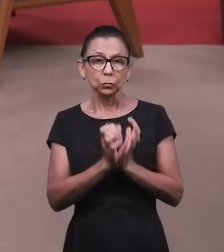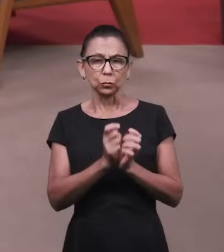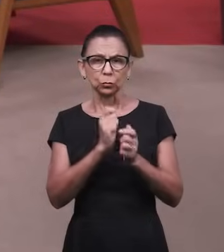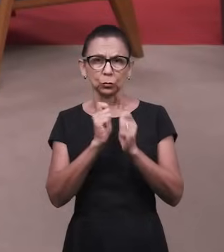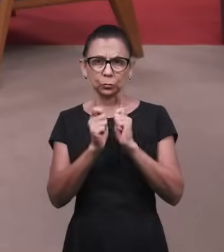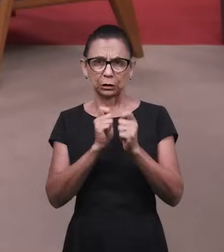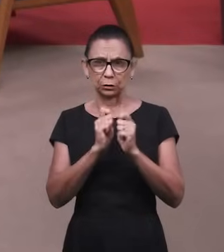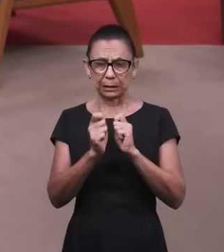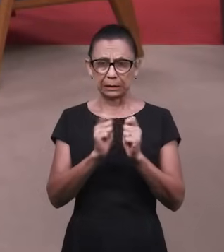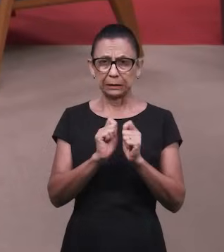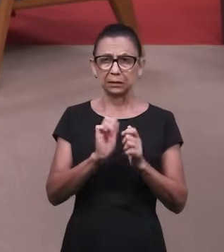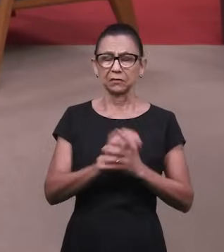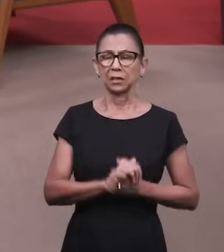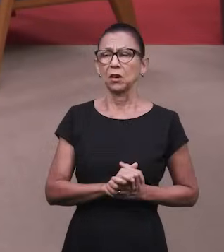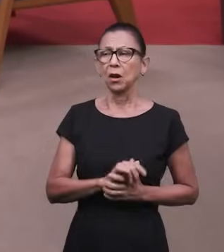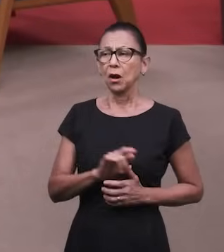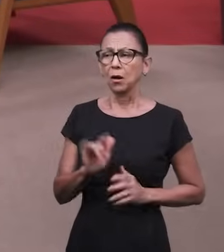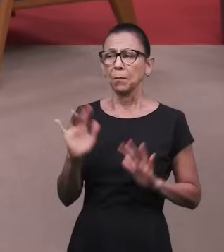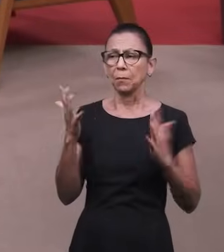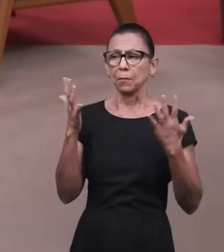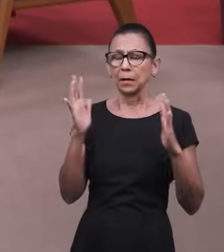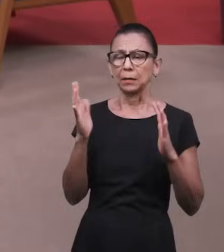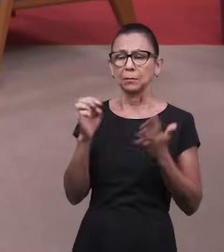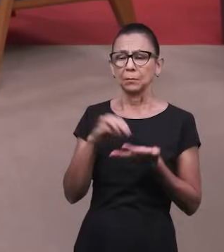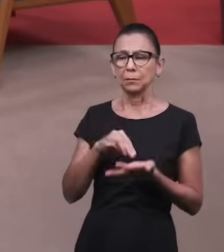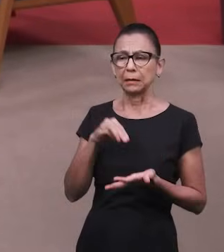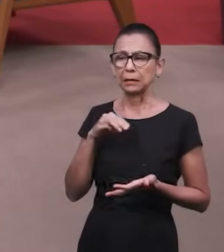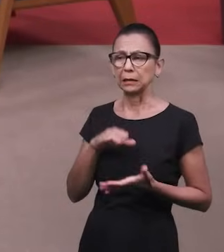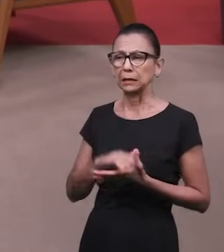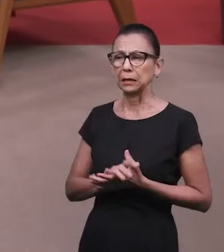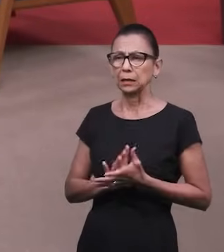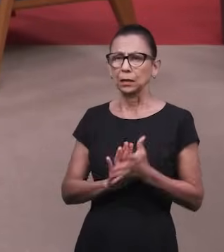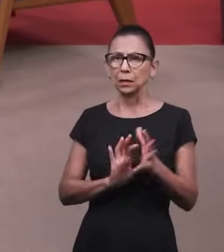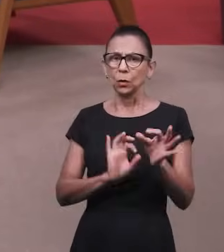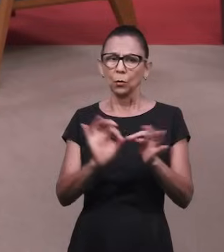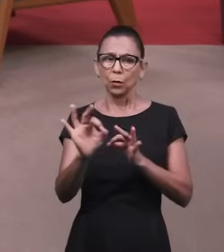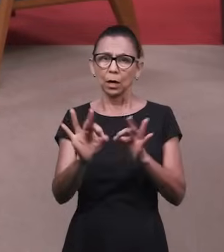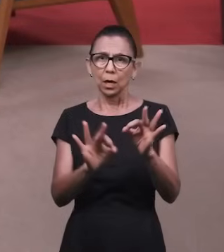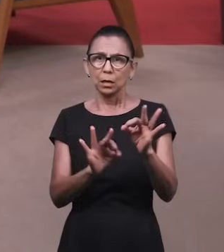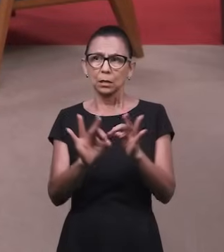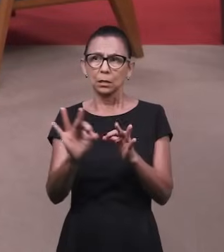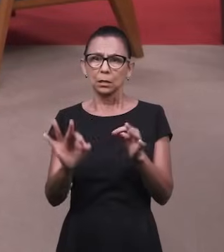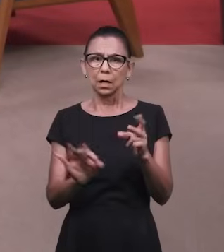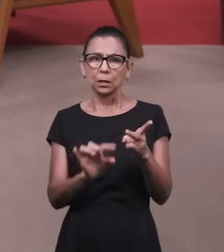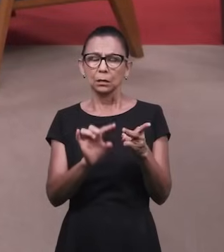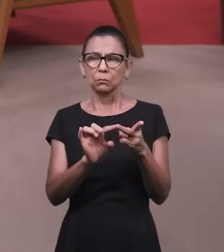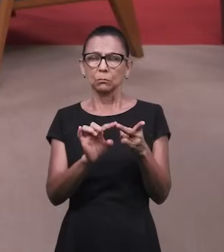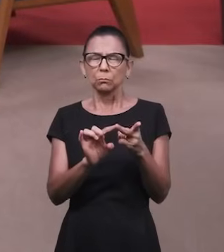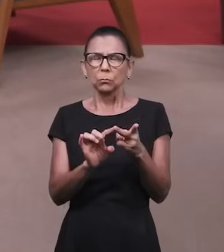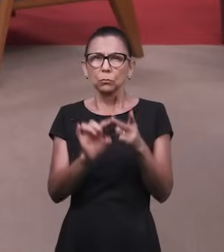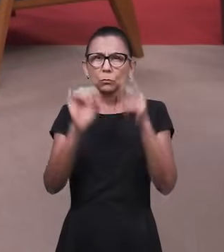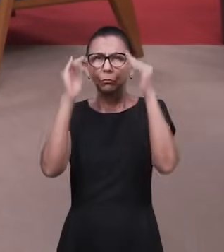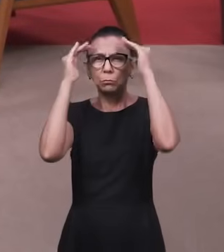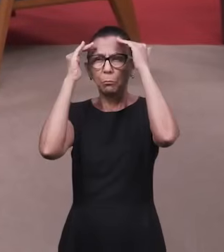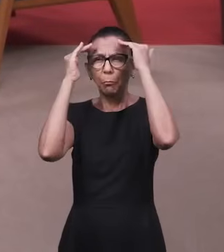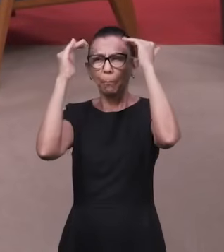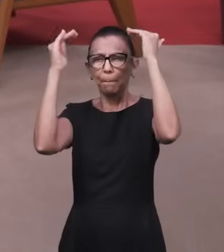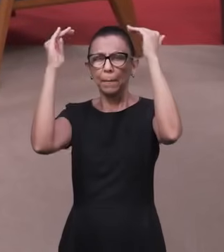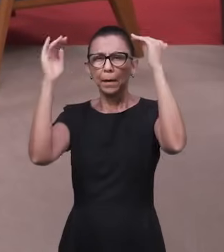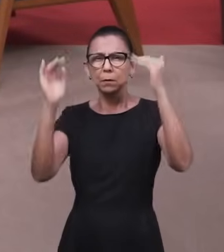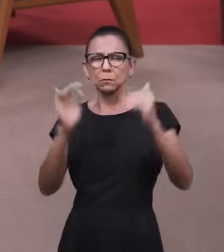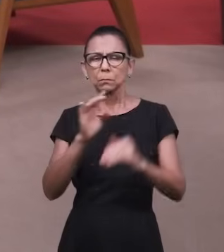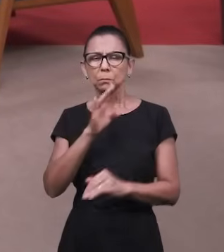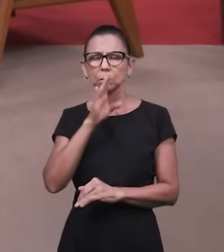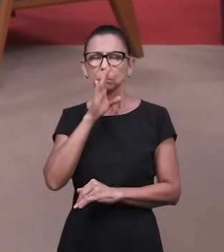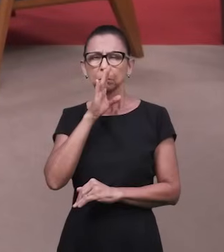mesmo. Além, obviamente, né, isso numa visão profissional, de comunicadores que são, mas